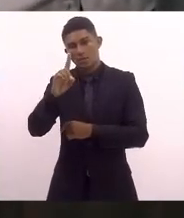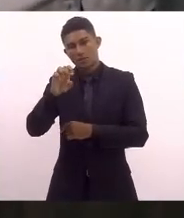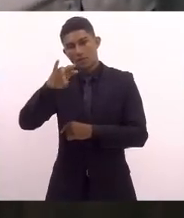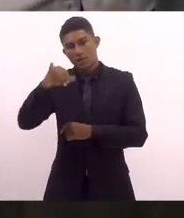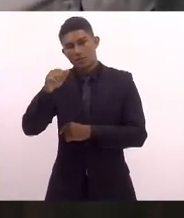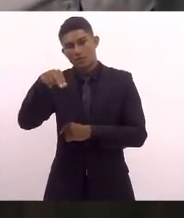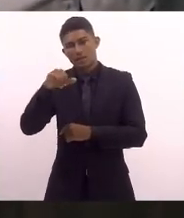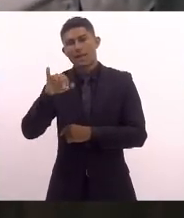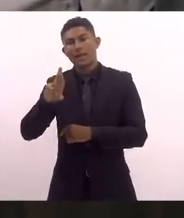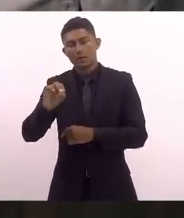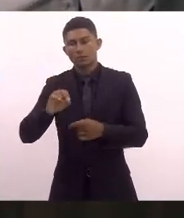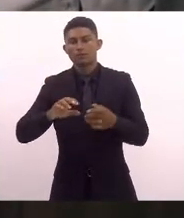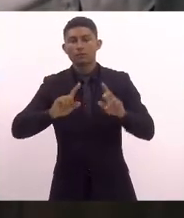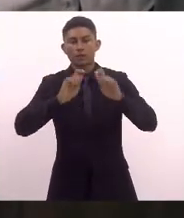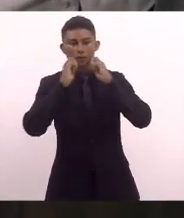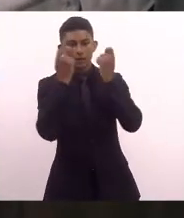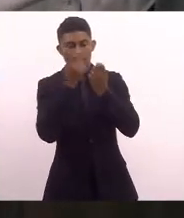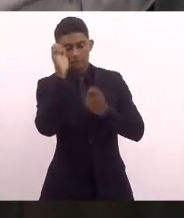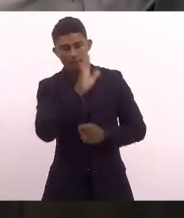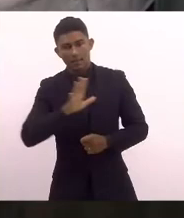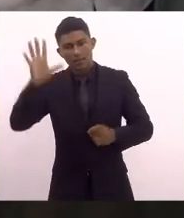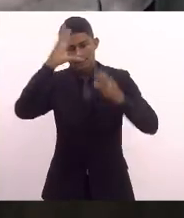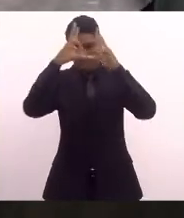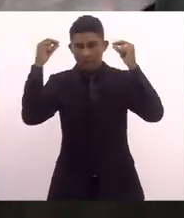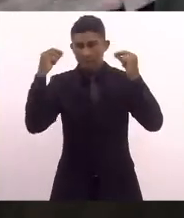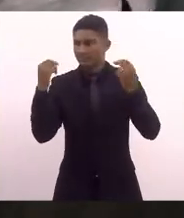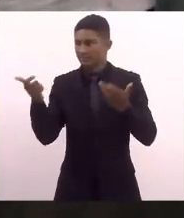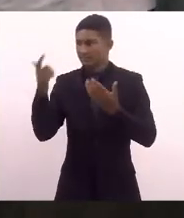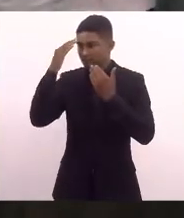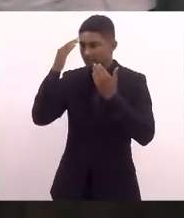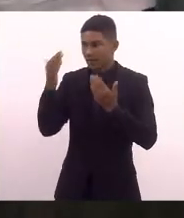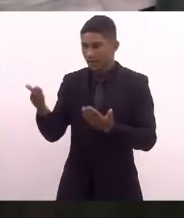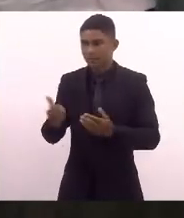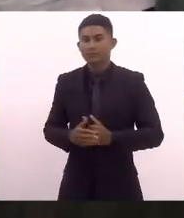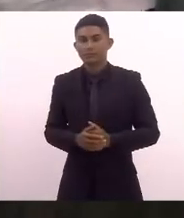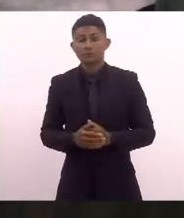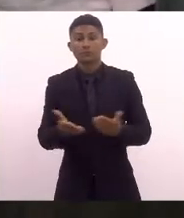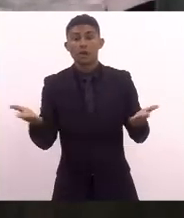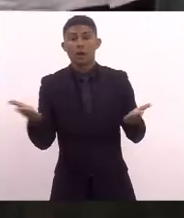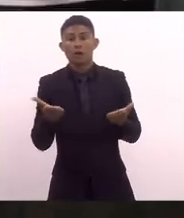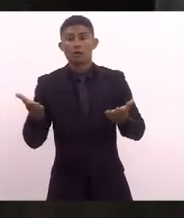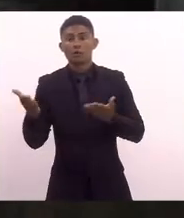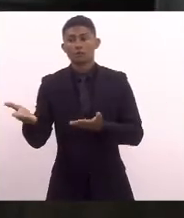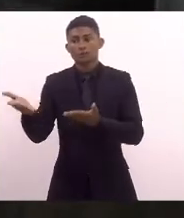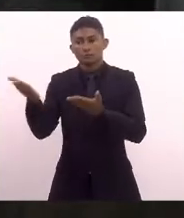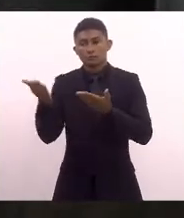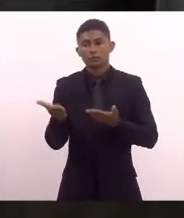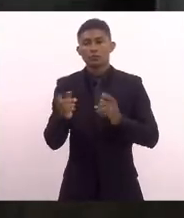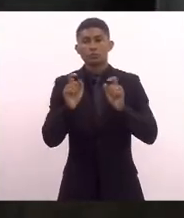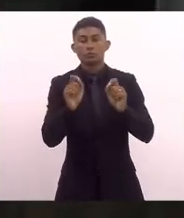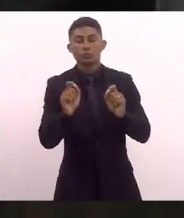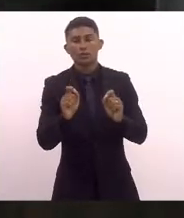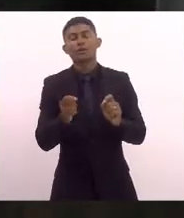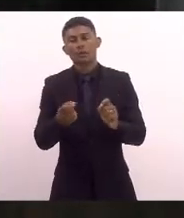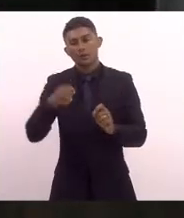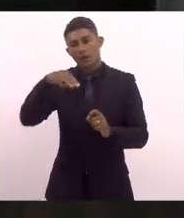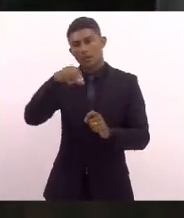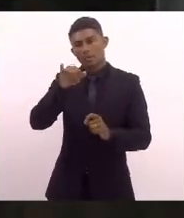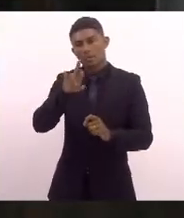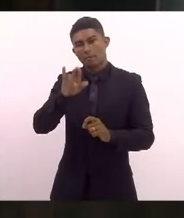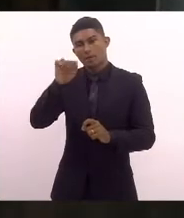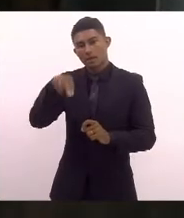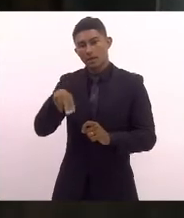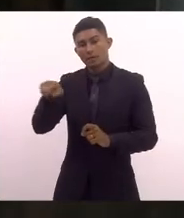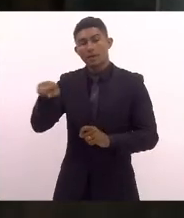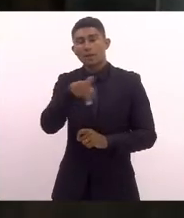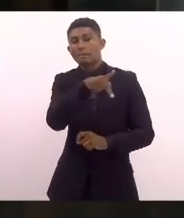Associação Brasileira de Enfermagem. Obrigada, Inês. E eu passo a palavra agora para Miriam Lopes, presidente do